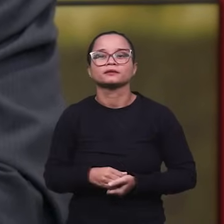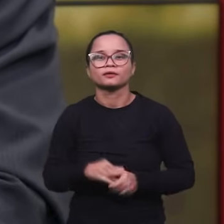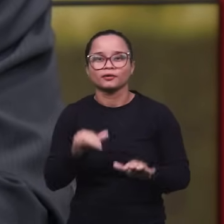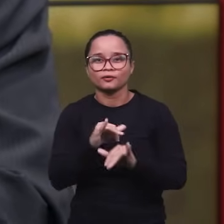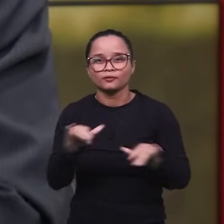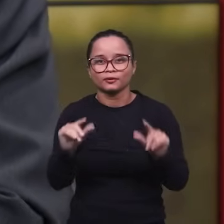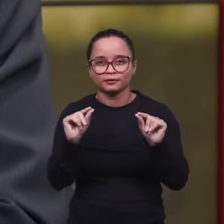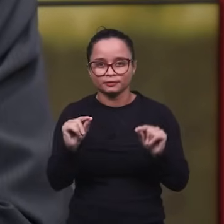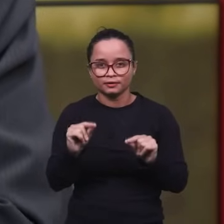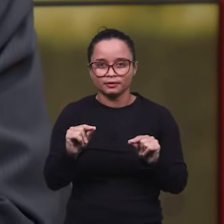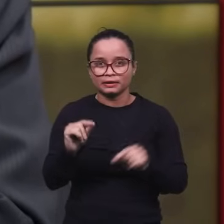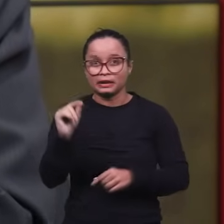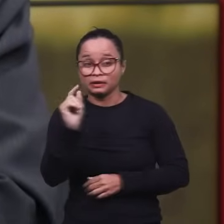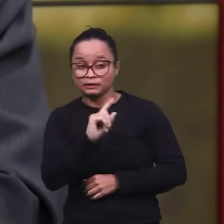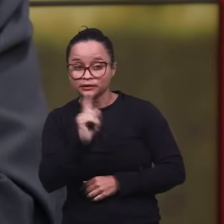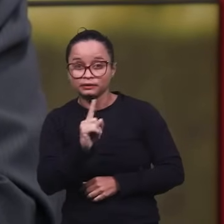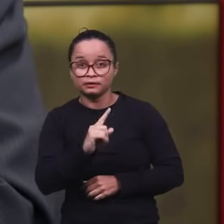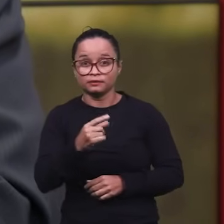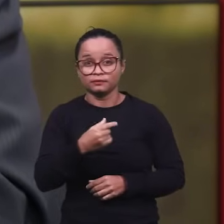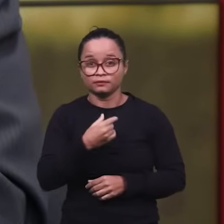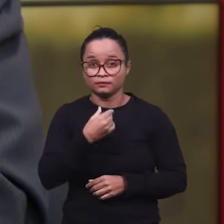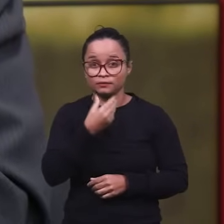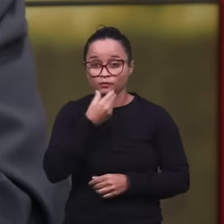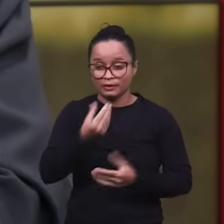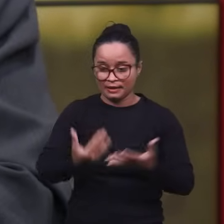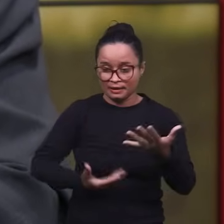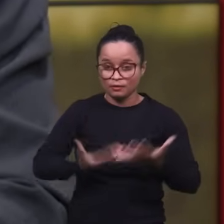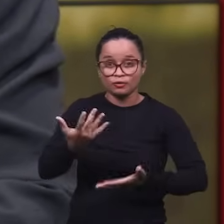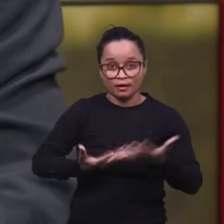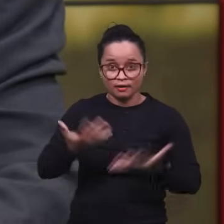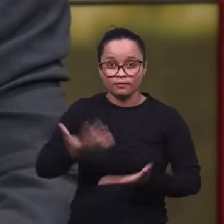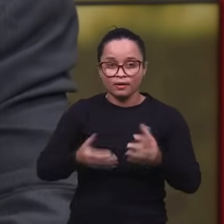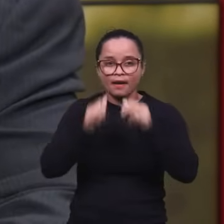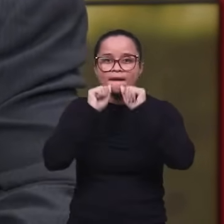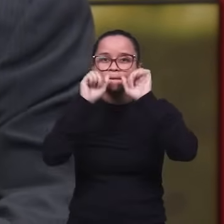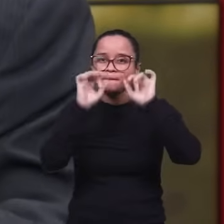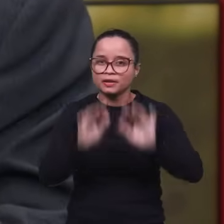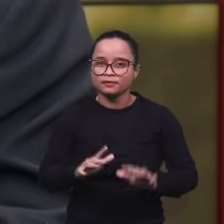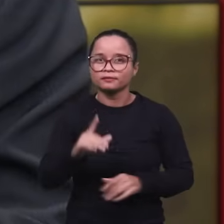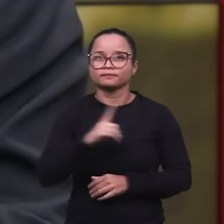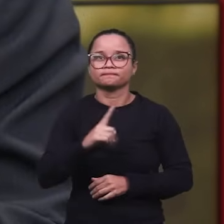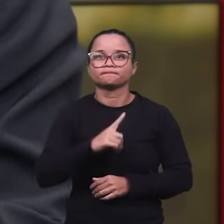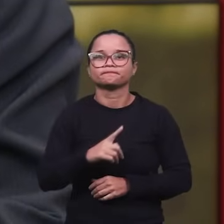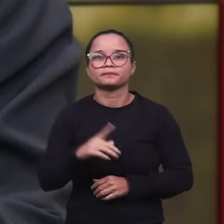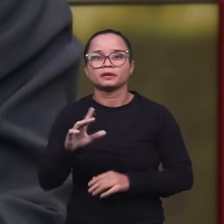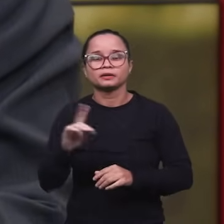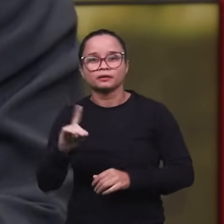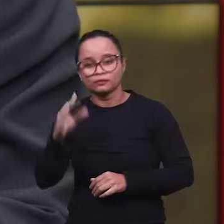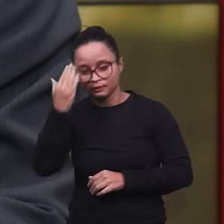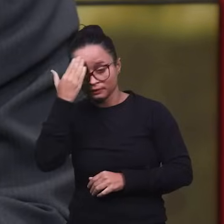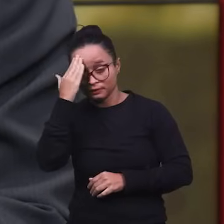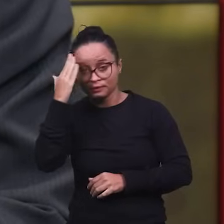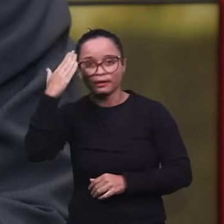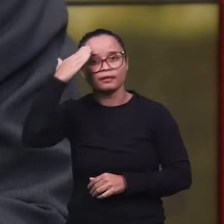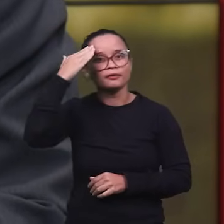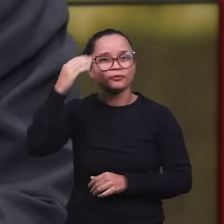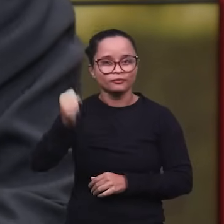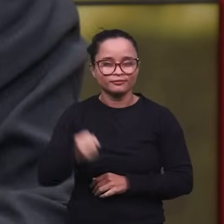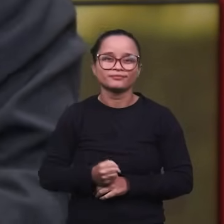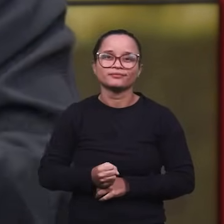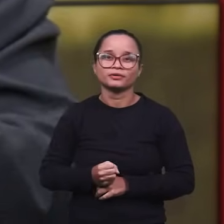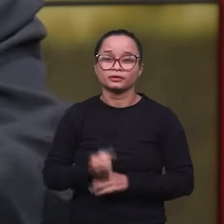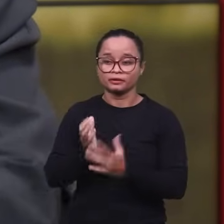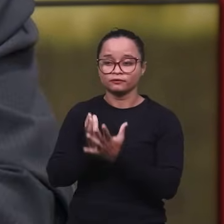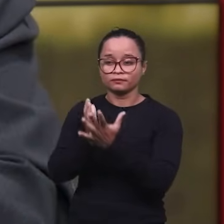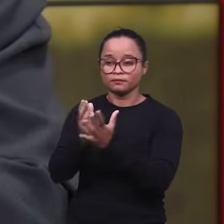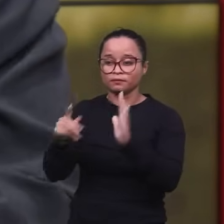eu quero dizer o seguinte, o não para o servo, ele gera bênção, o não no discernimento, o não com a sabedoria, o